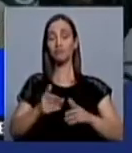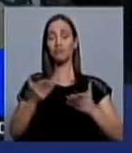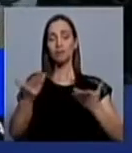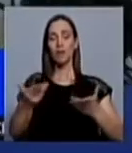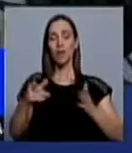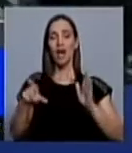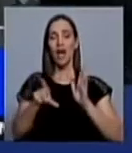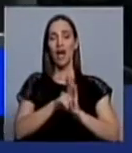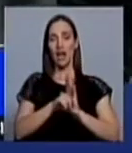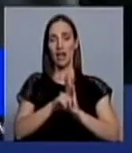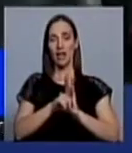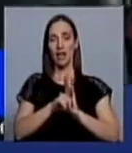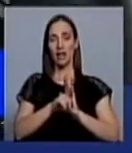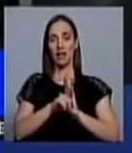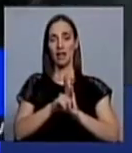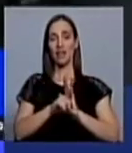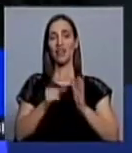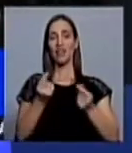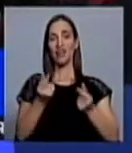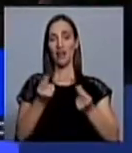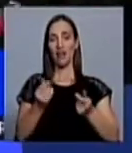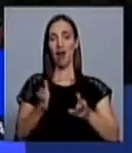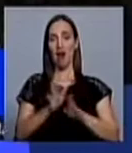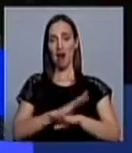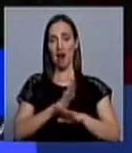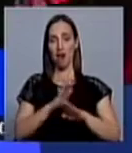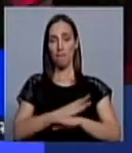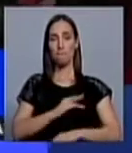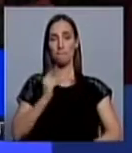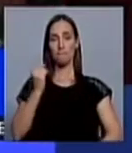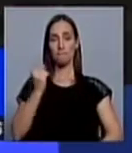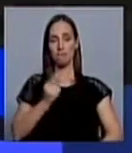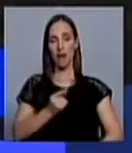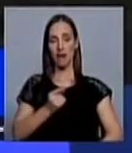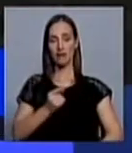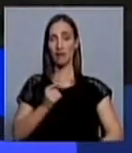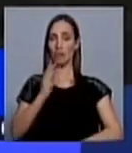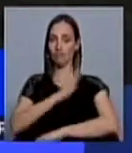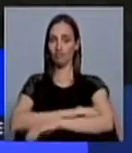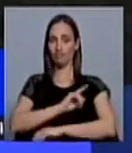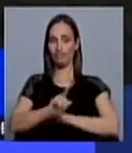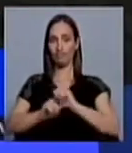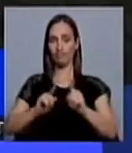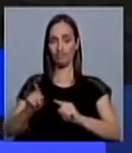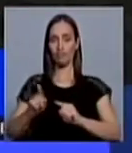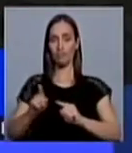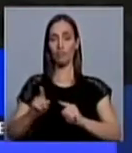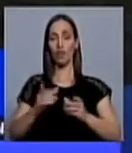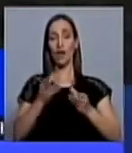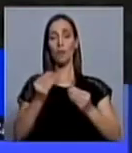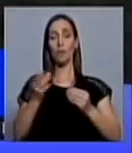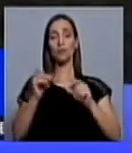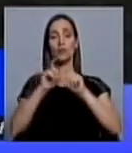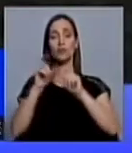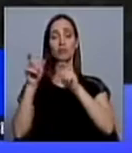de branqueamento de capitais impõe obrigações a vários reguladores e a